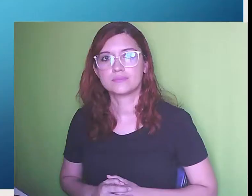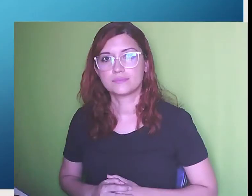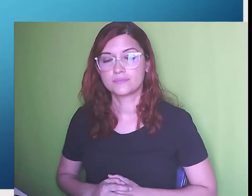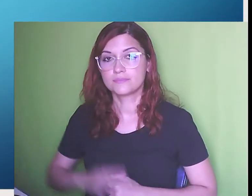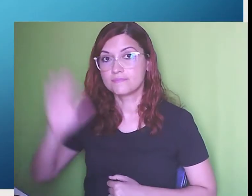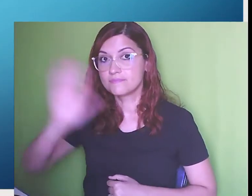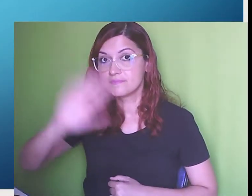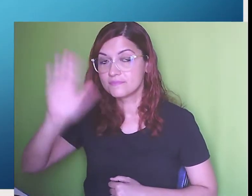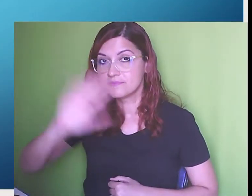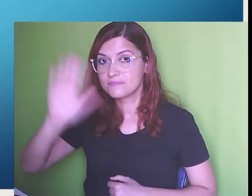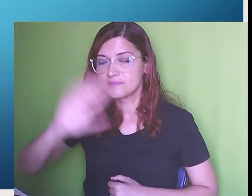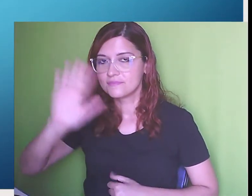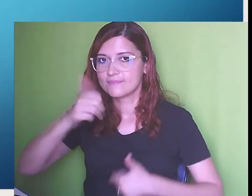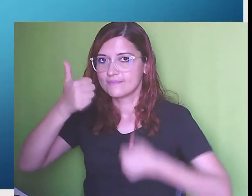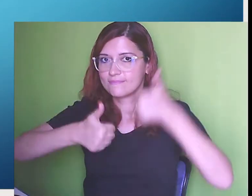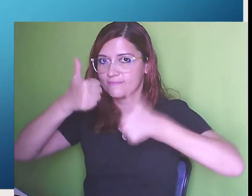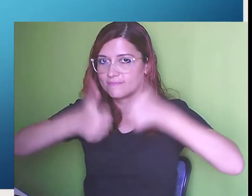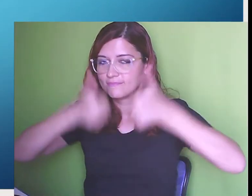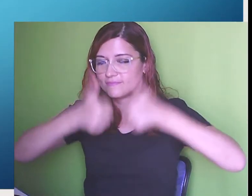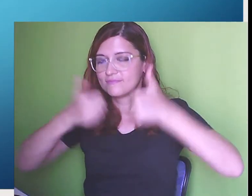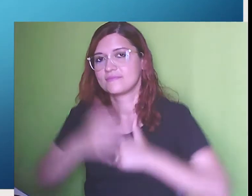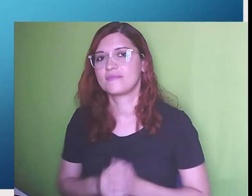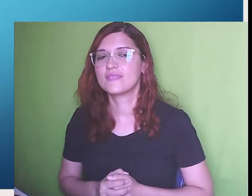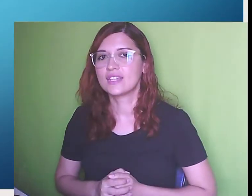Olá, tudo bem?